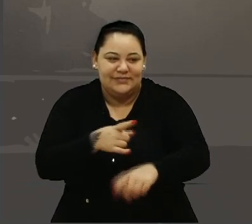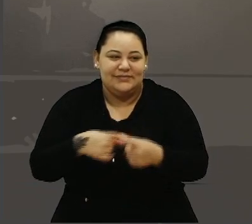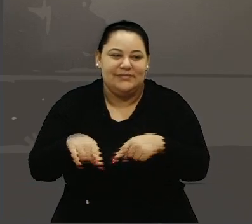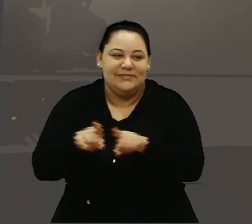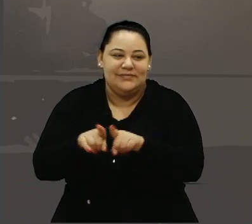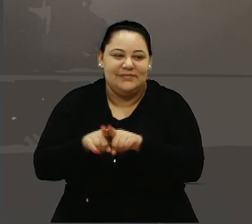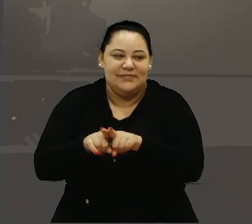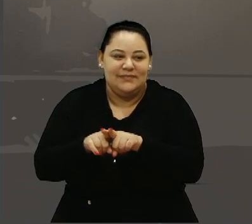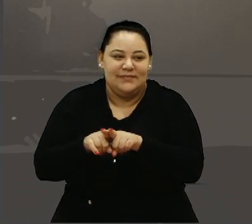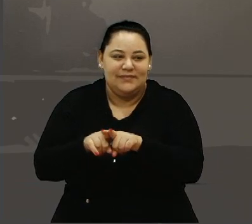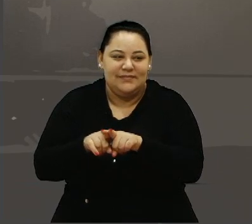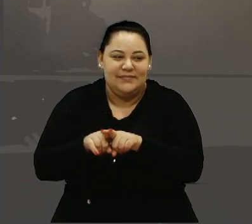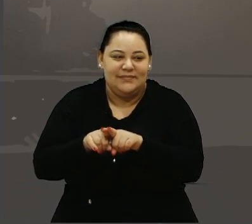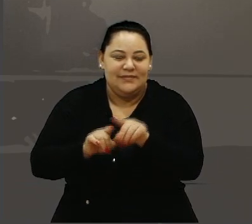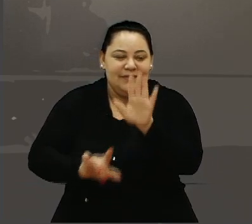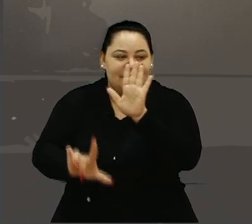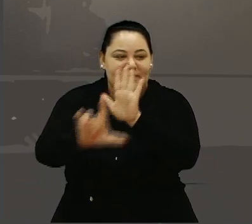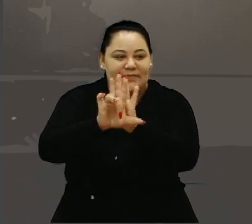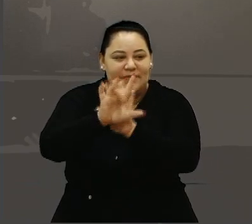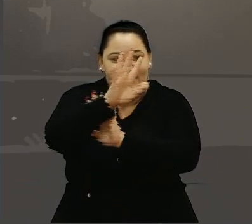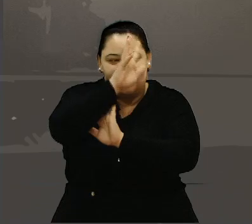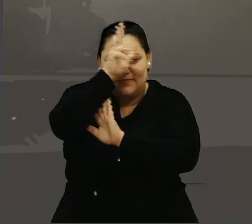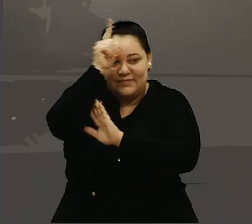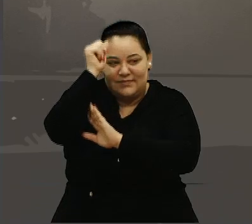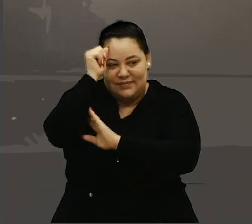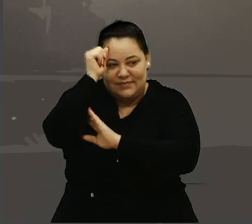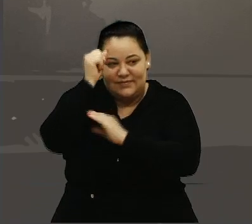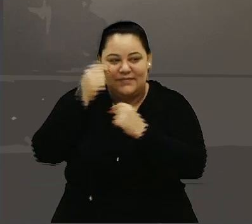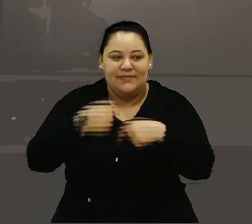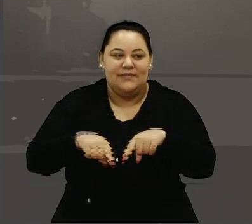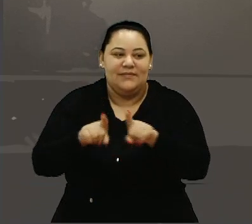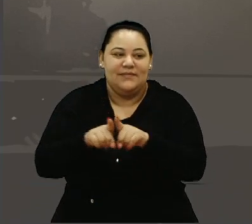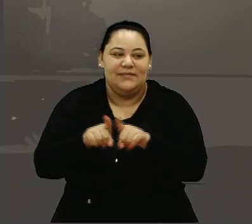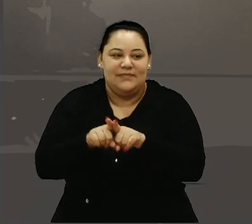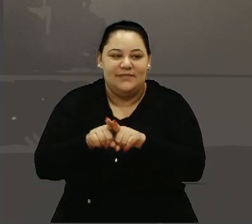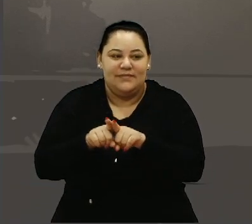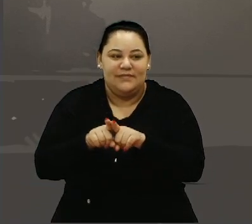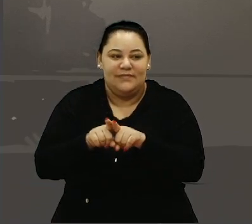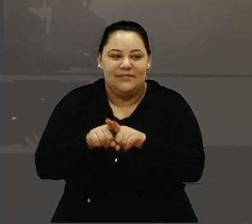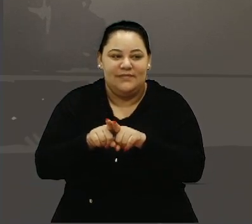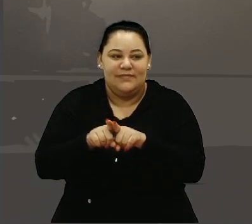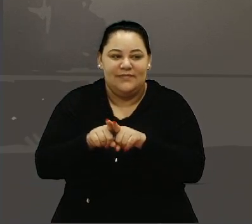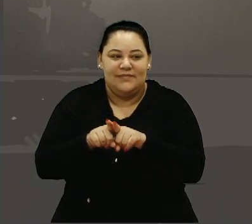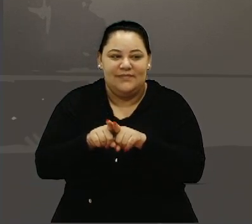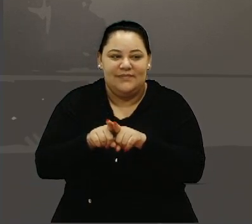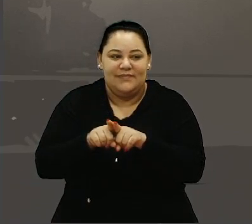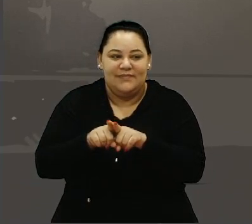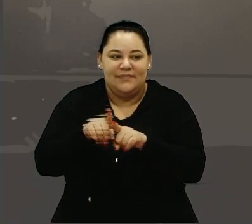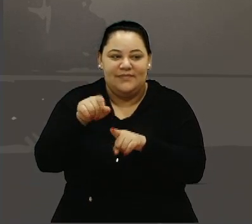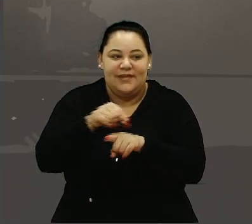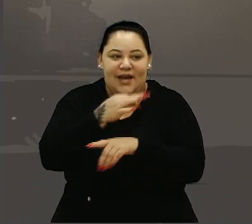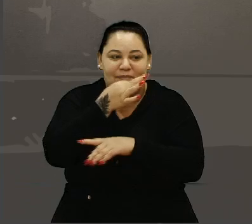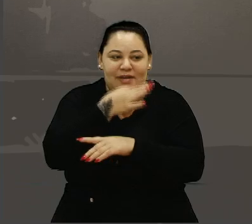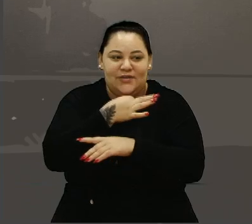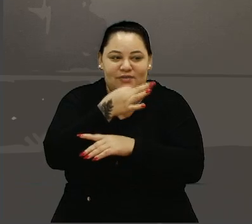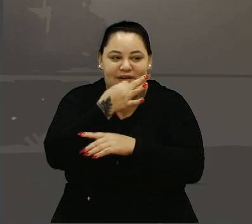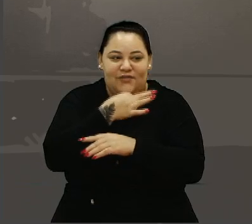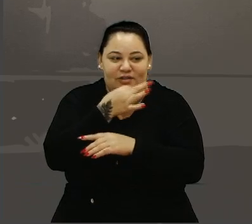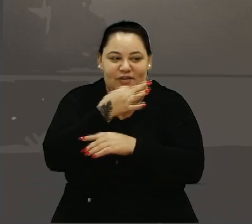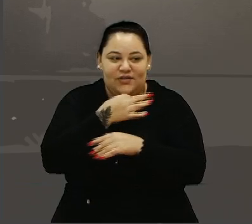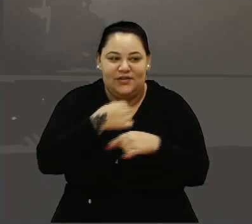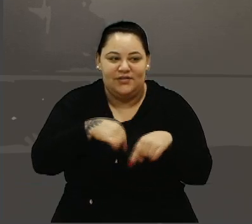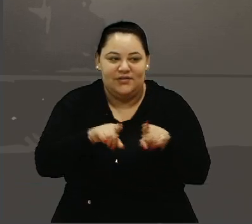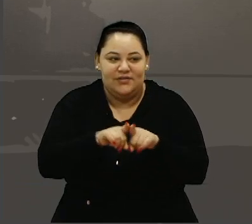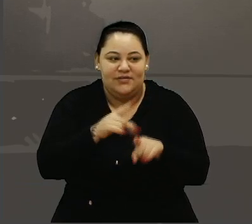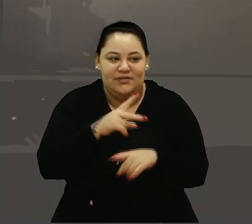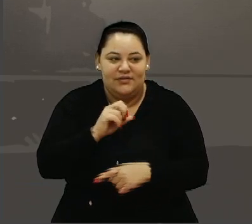por último, uma lei municipal, ou seja, uma lei criada aqui, na nossa cidade, em Caxias do Sul, em 2024, a